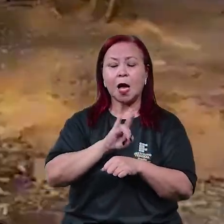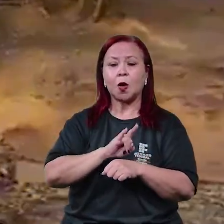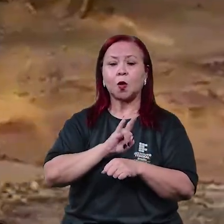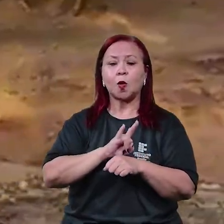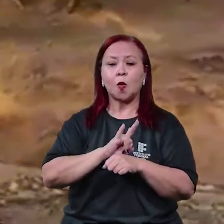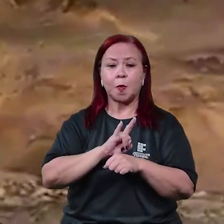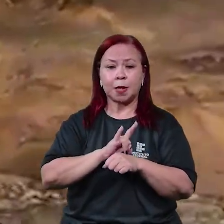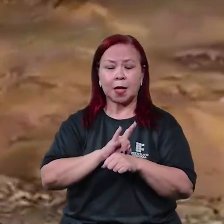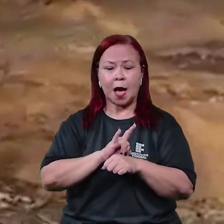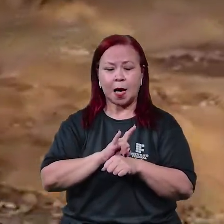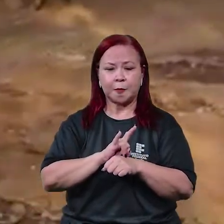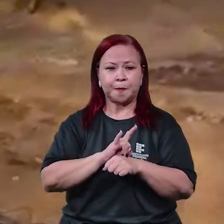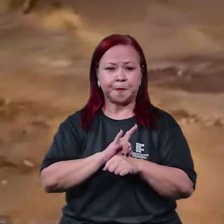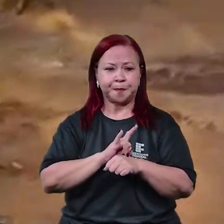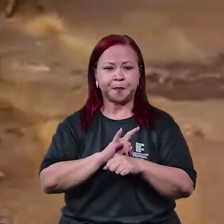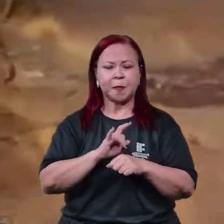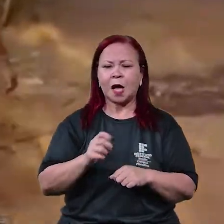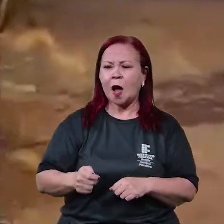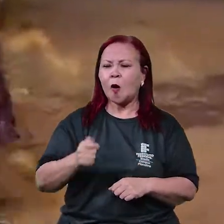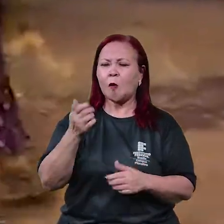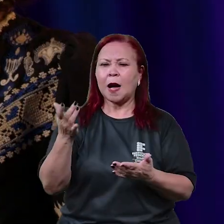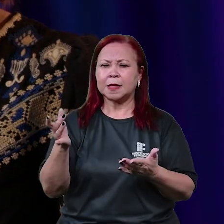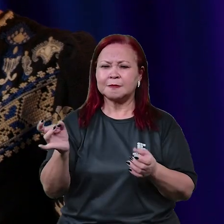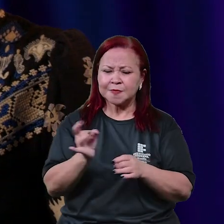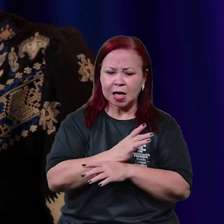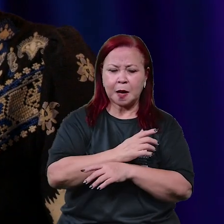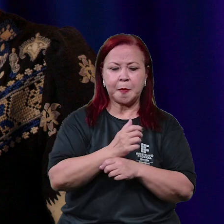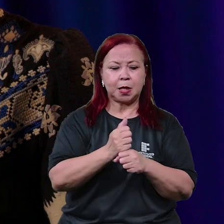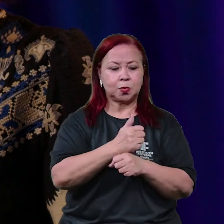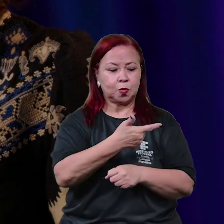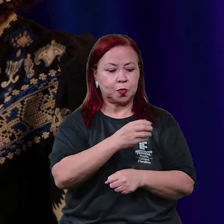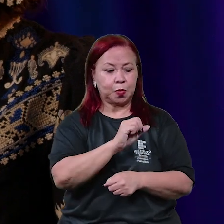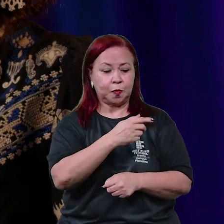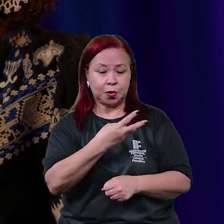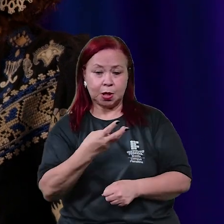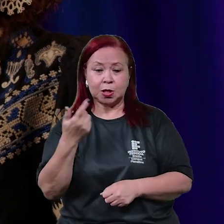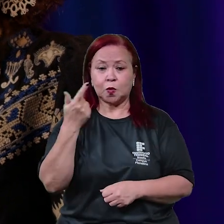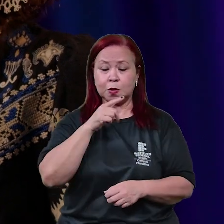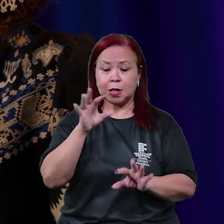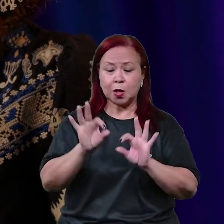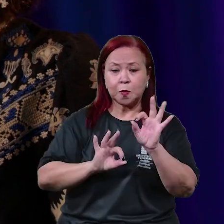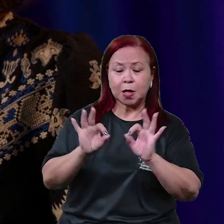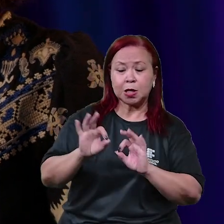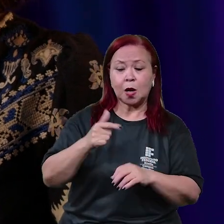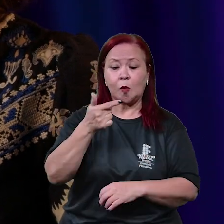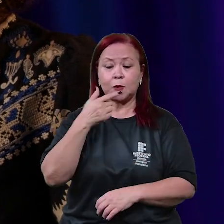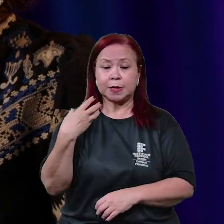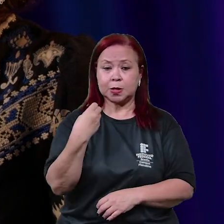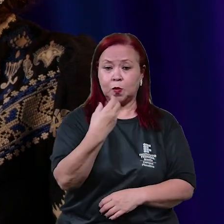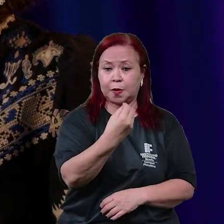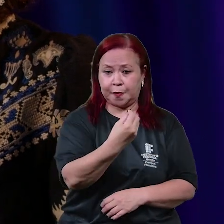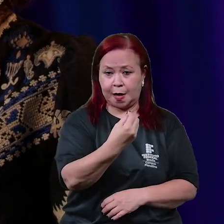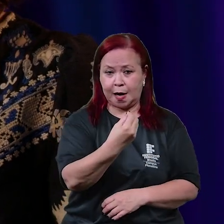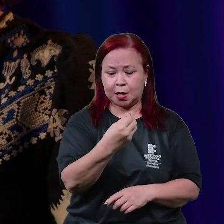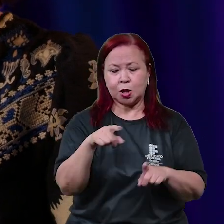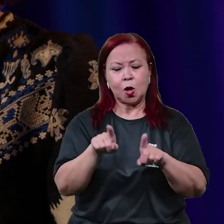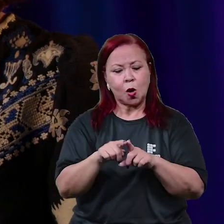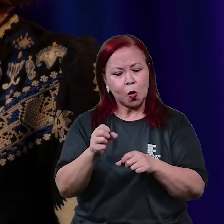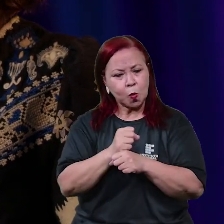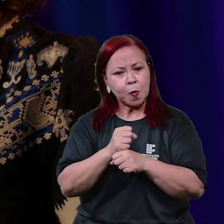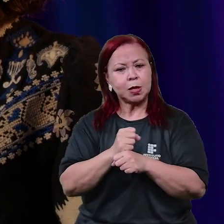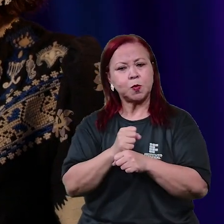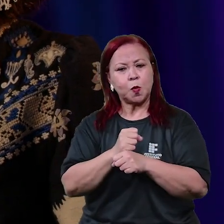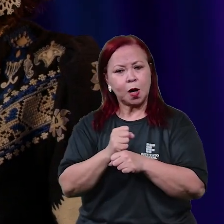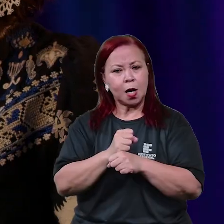desse documentário. Aí estava quase acabando 2023, elas conseguiram planejar uma segunda